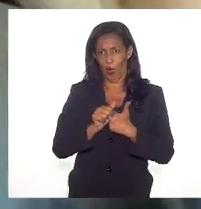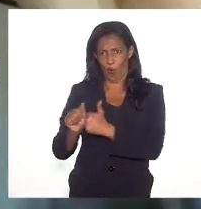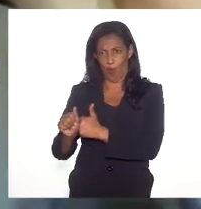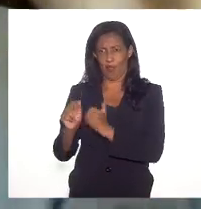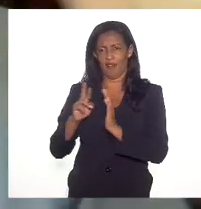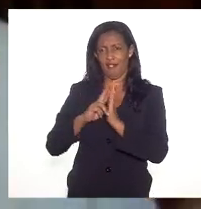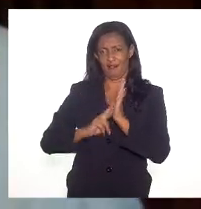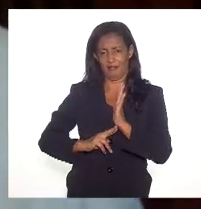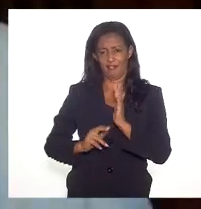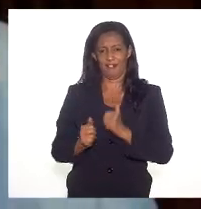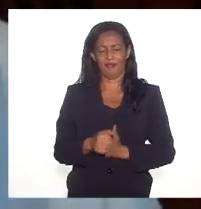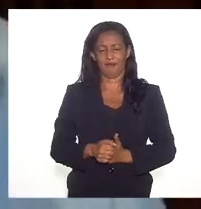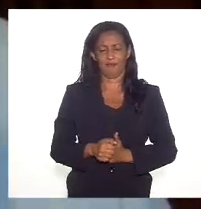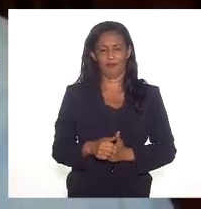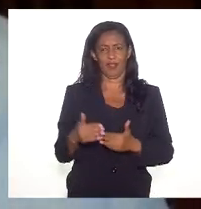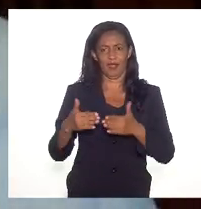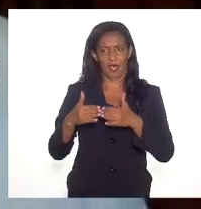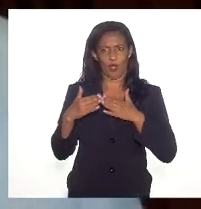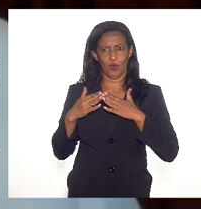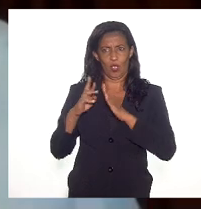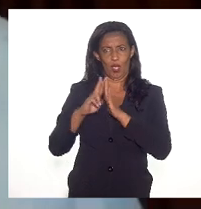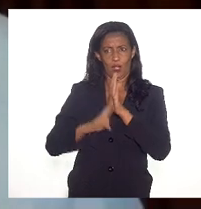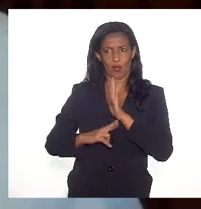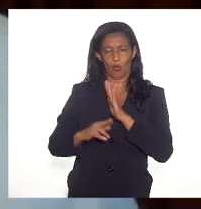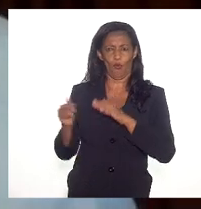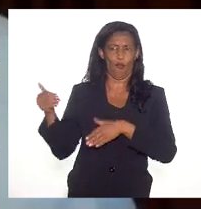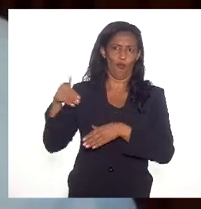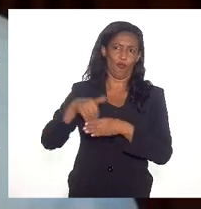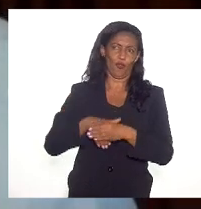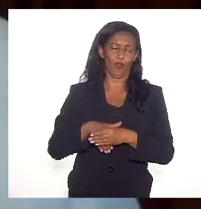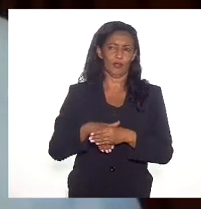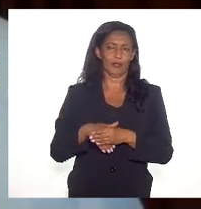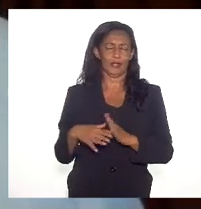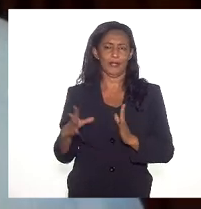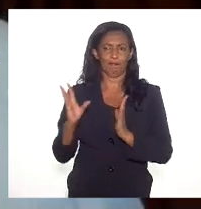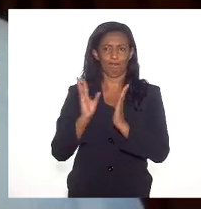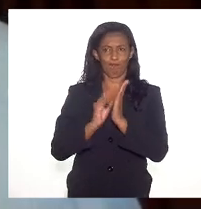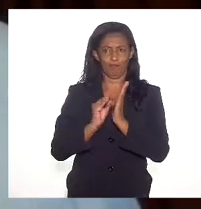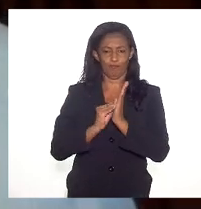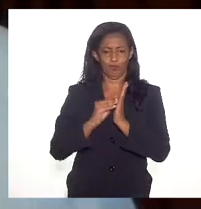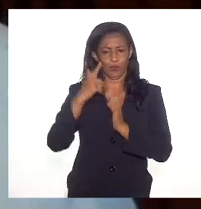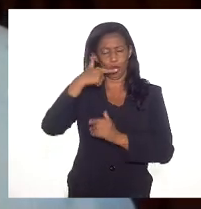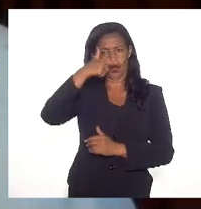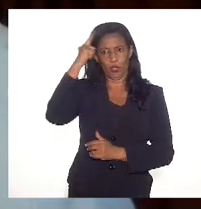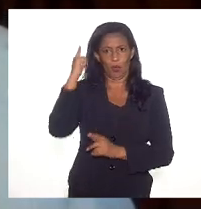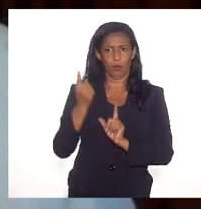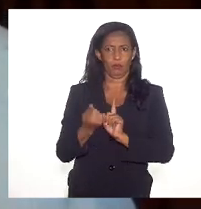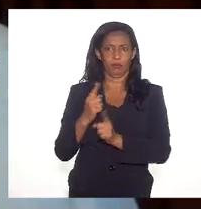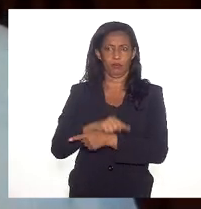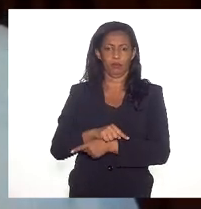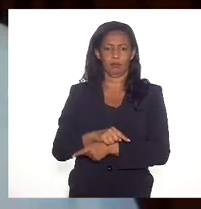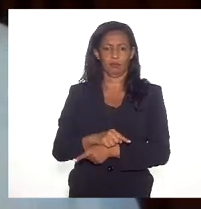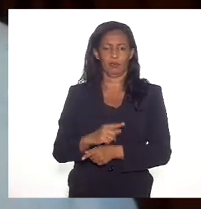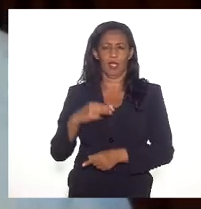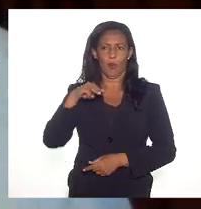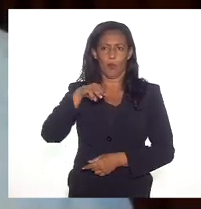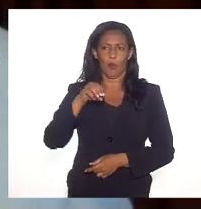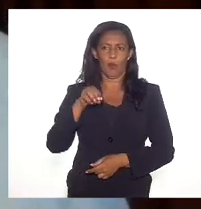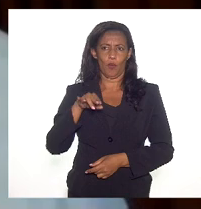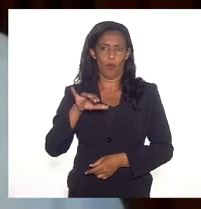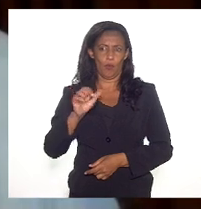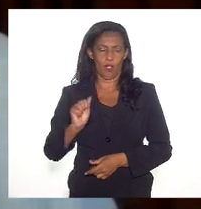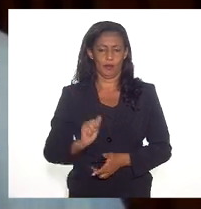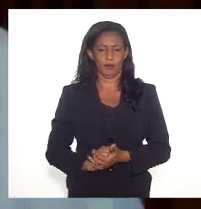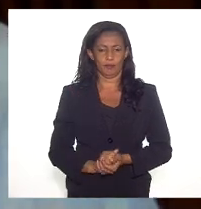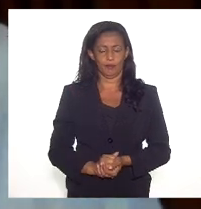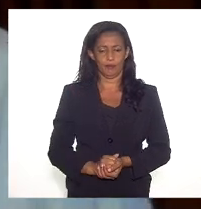pela constitucionalidade, na ausência do relator vota o parecer do deputado Luiz Paulo divergente, como vota a deputada Mônica.